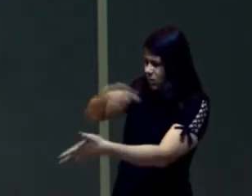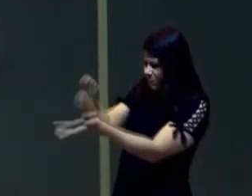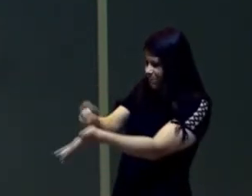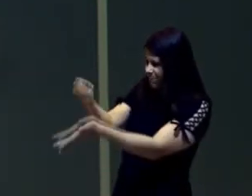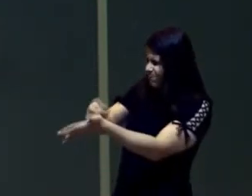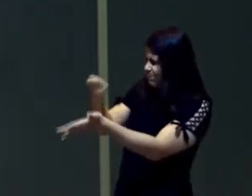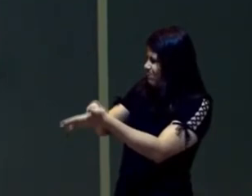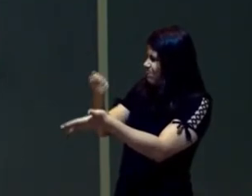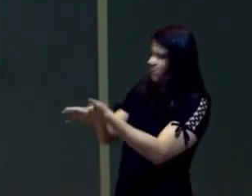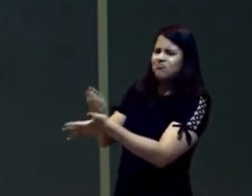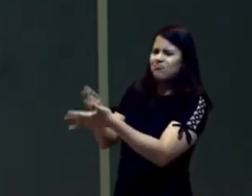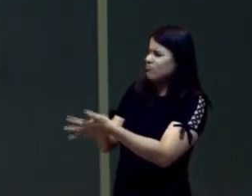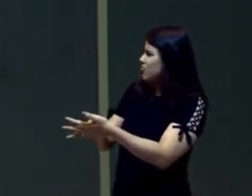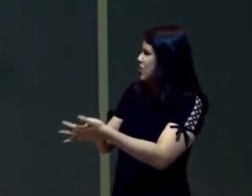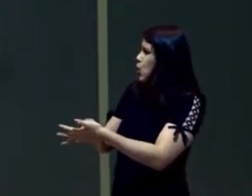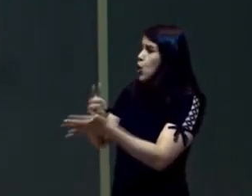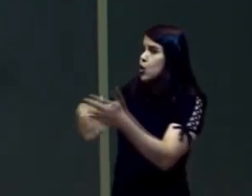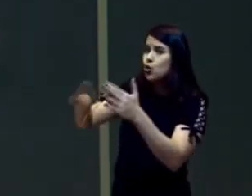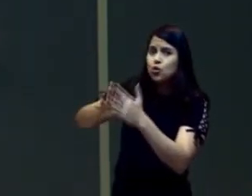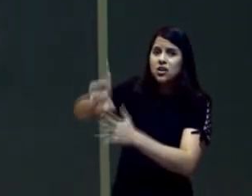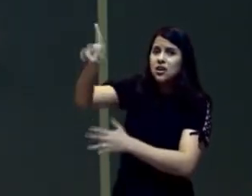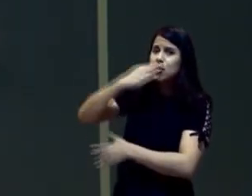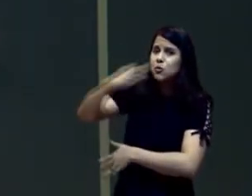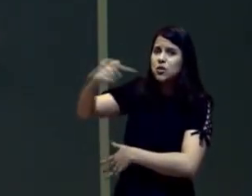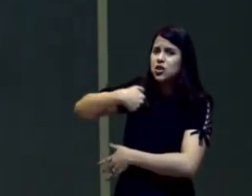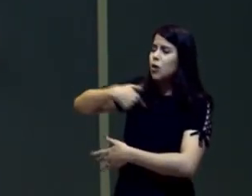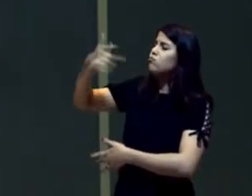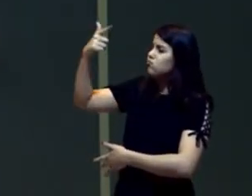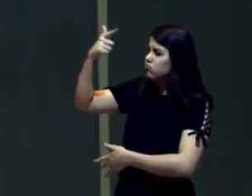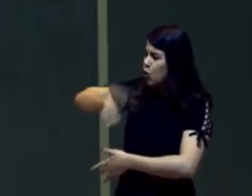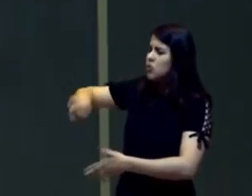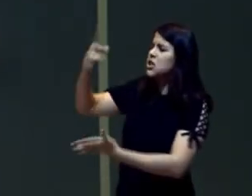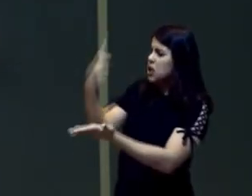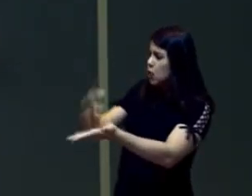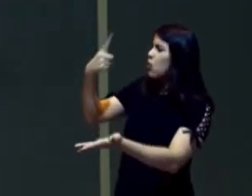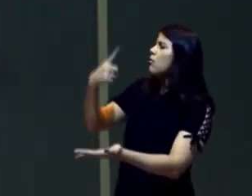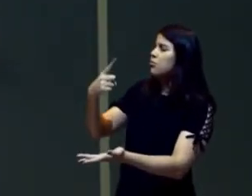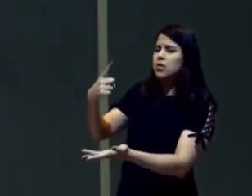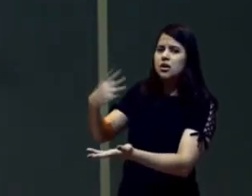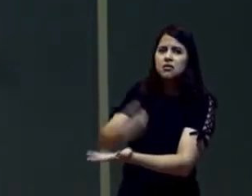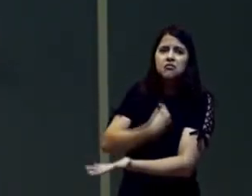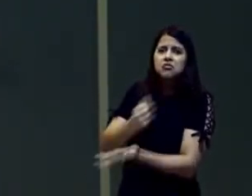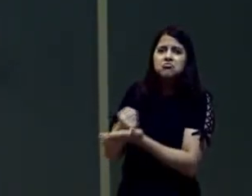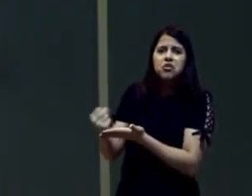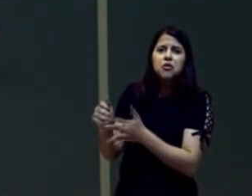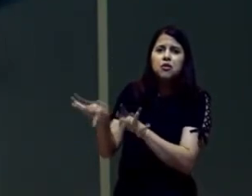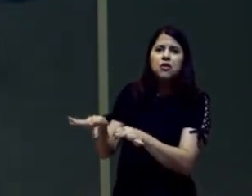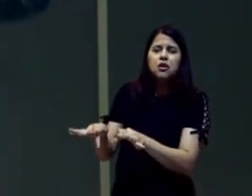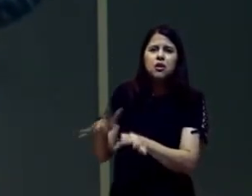ato está consumado, eu completei a carreira. Paulo não via a sua morte